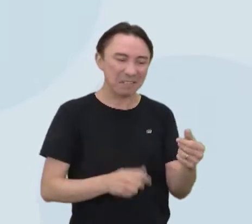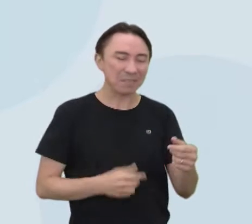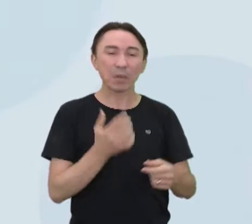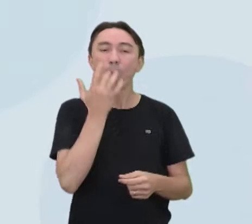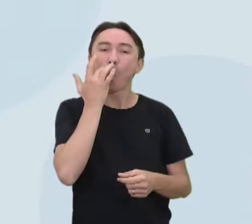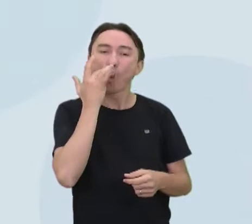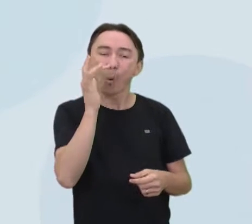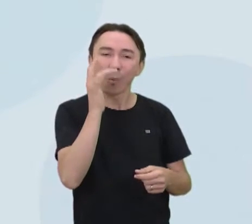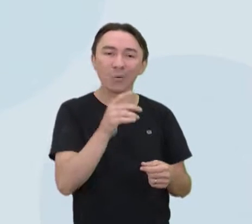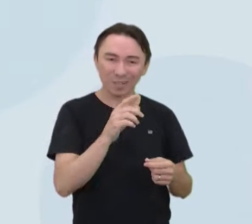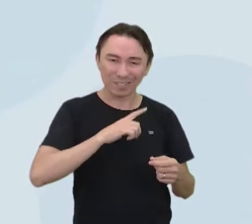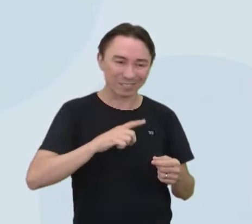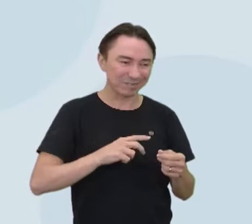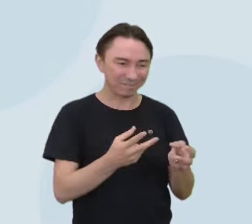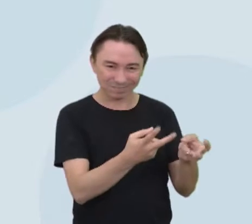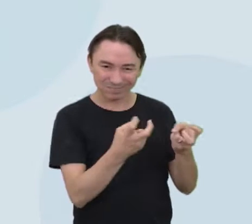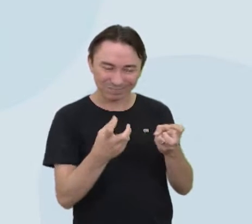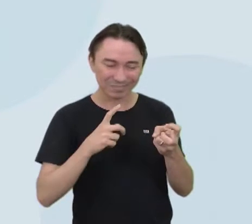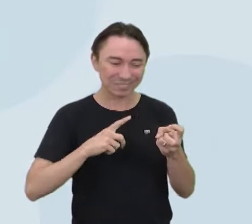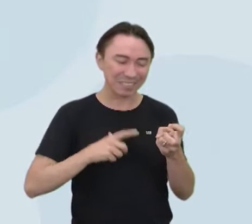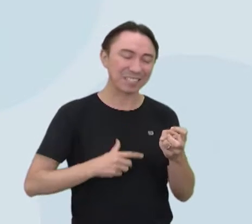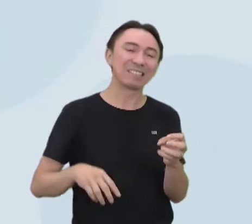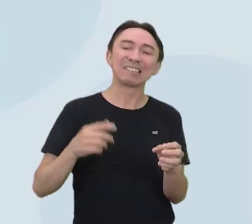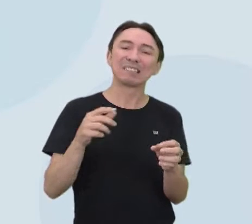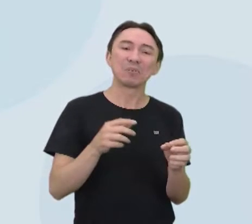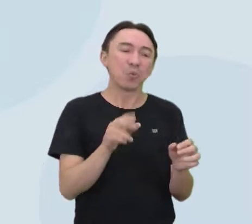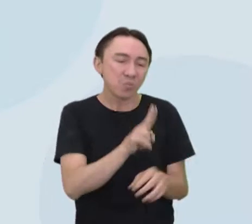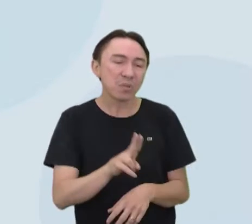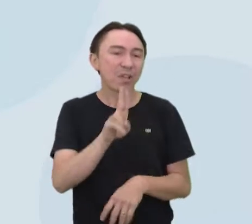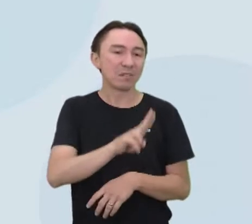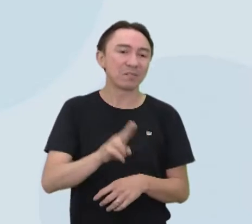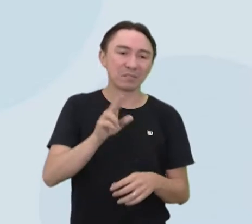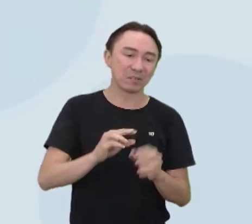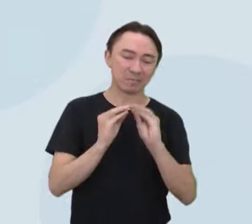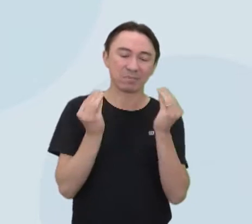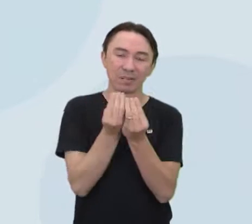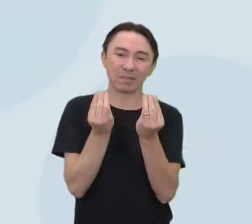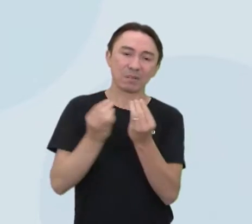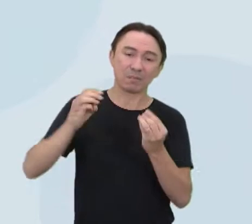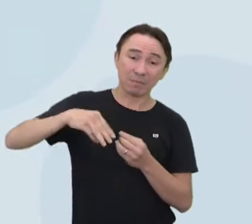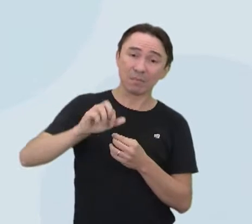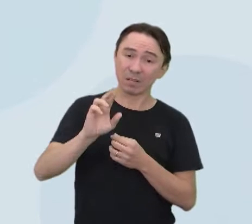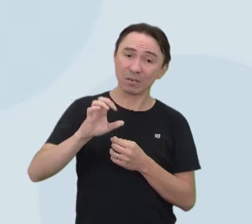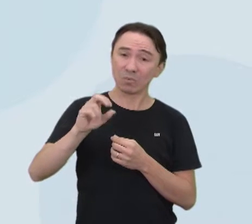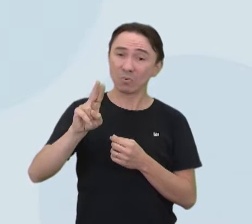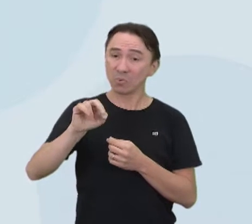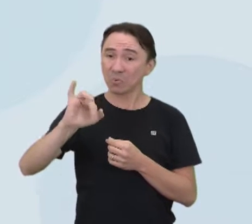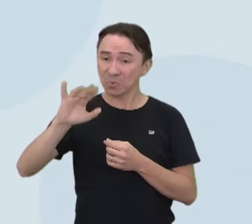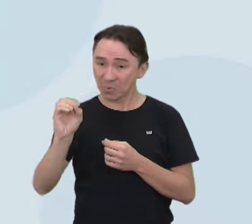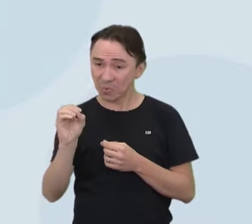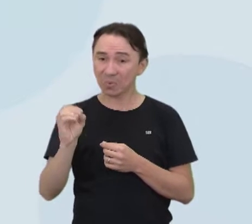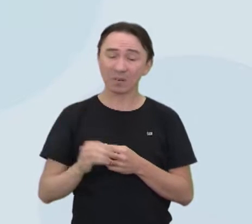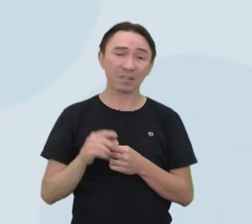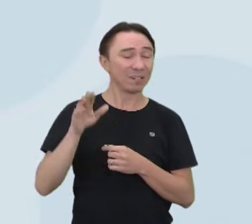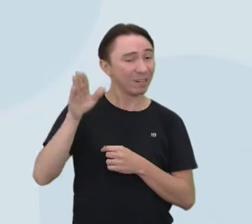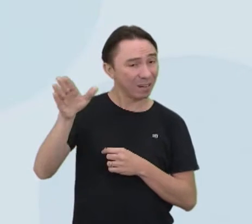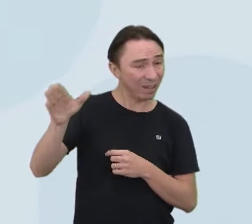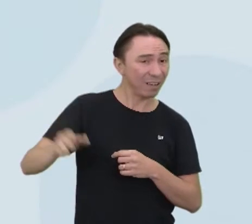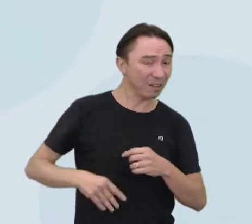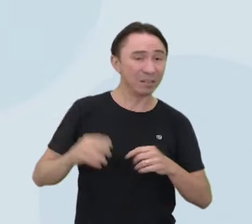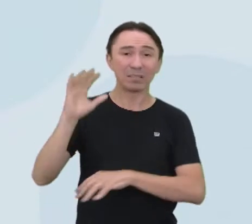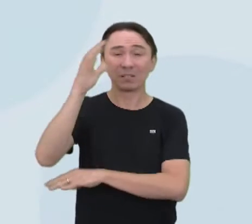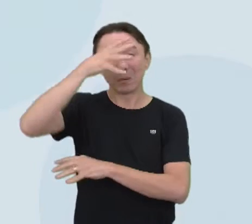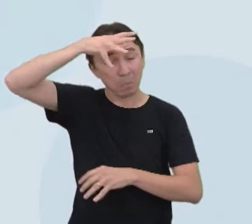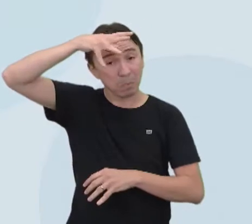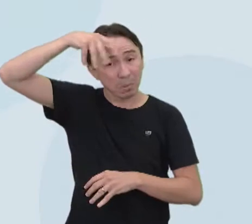garimpo, né? Isso porque esses casos de contaminação por mercúrio na Amazônia quase sempre estão relacionados à extração de